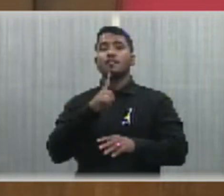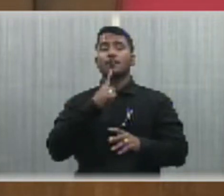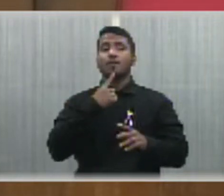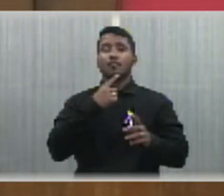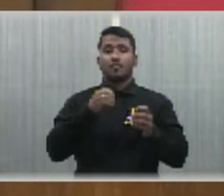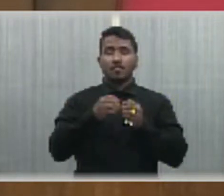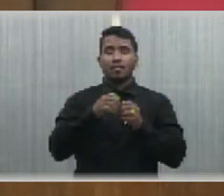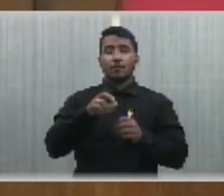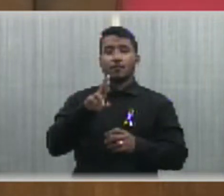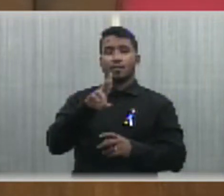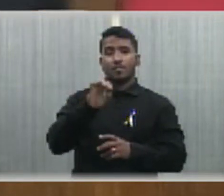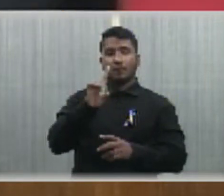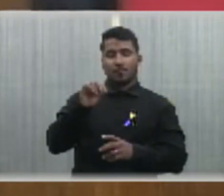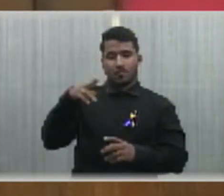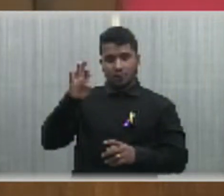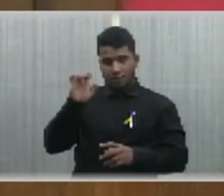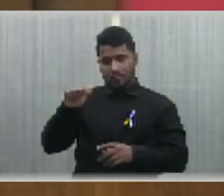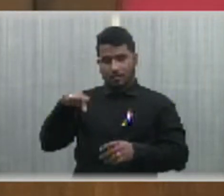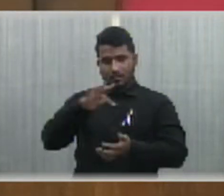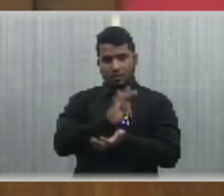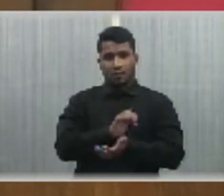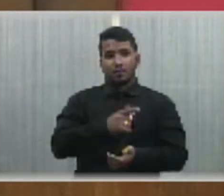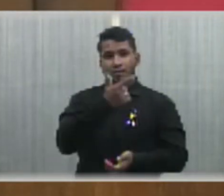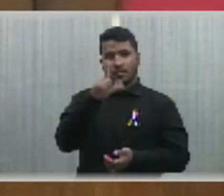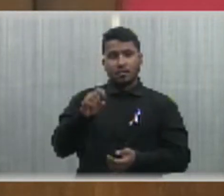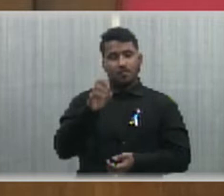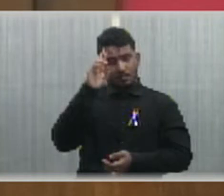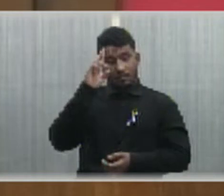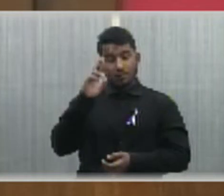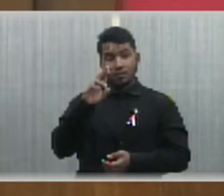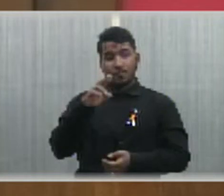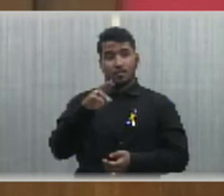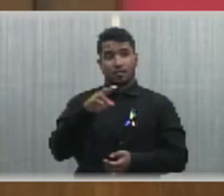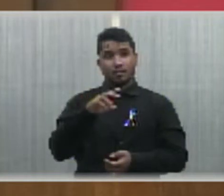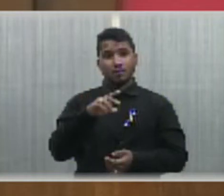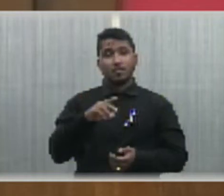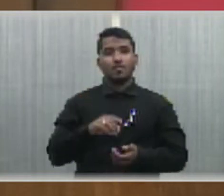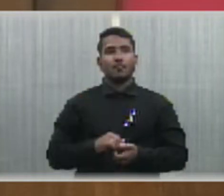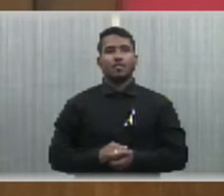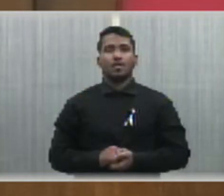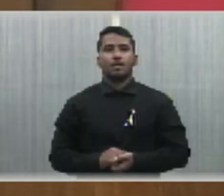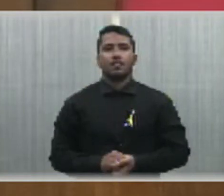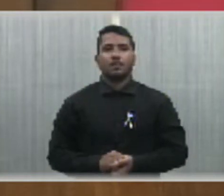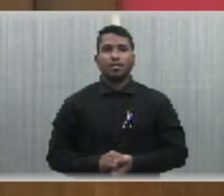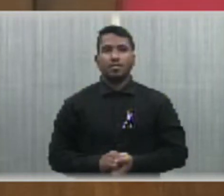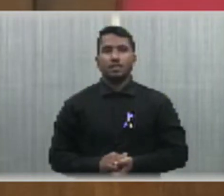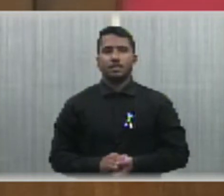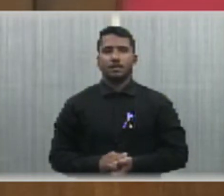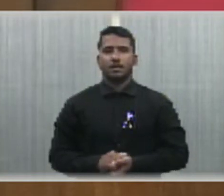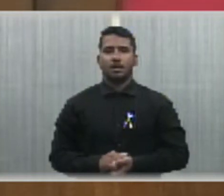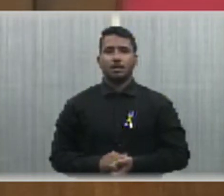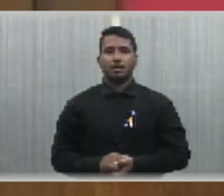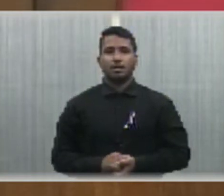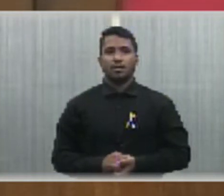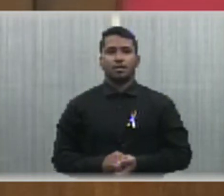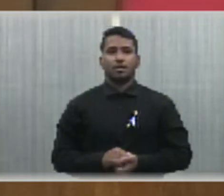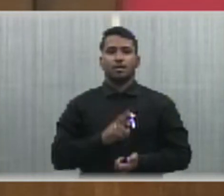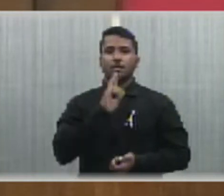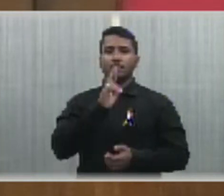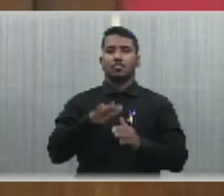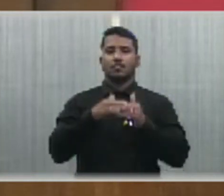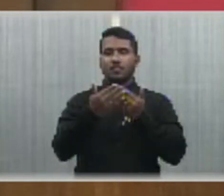Teresina, de número 346/2022 do Departamento Nacional de Estradas e Rodagens do Piauí, em resposta